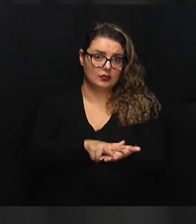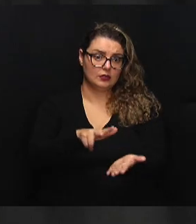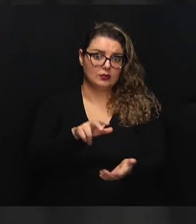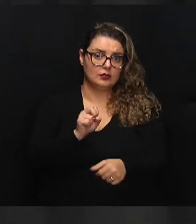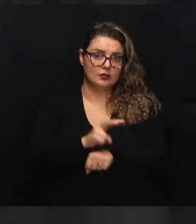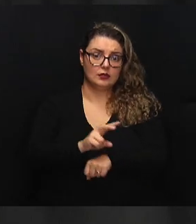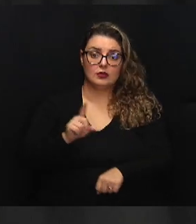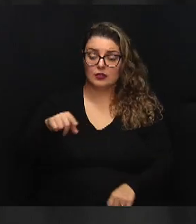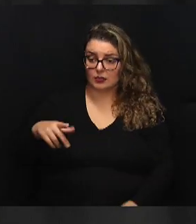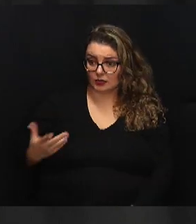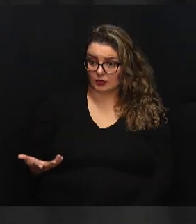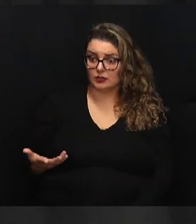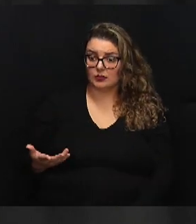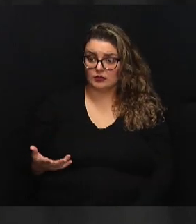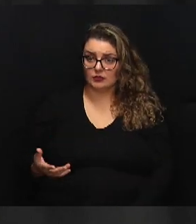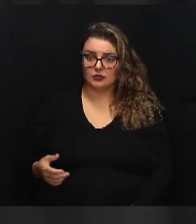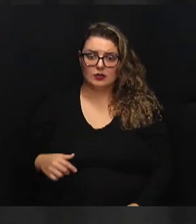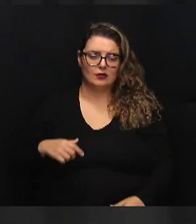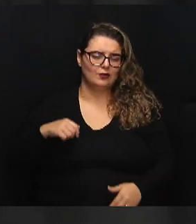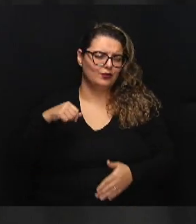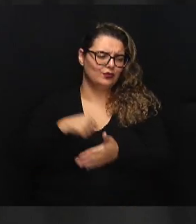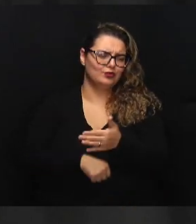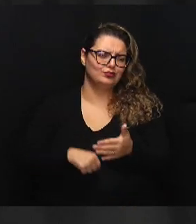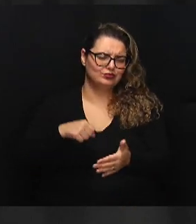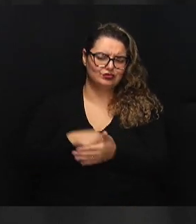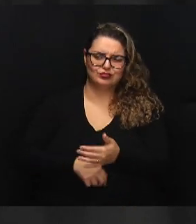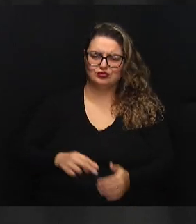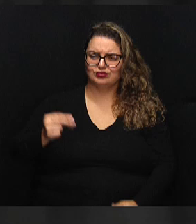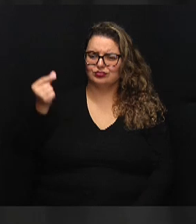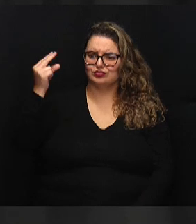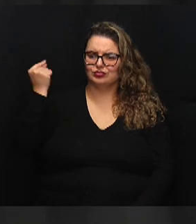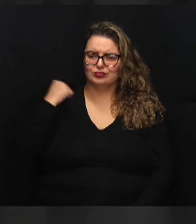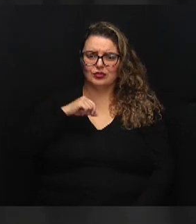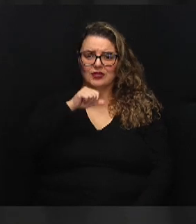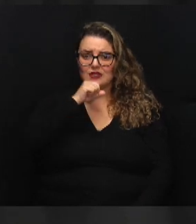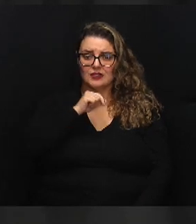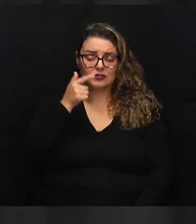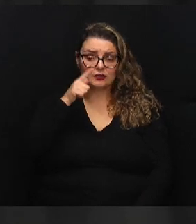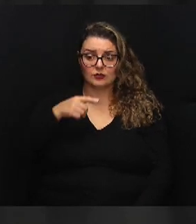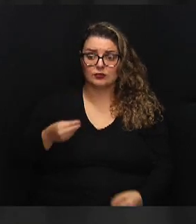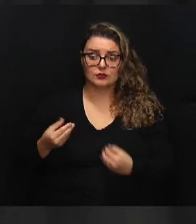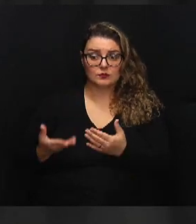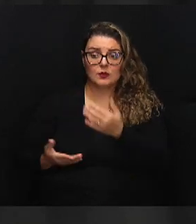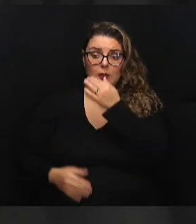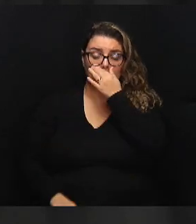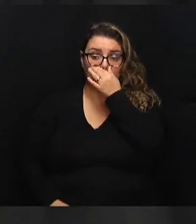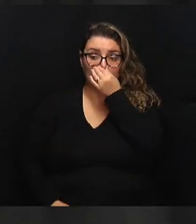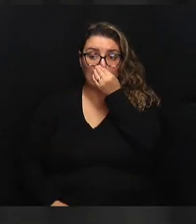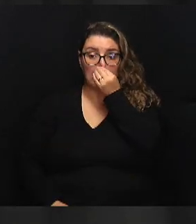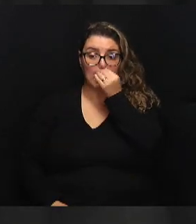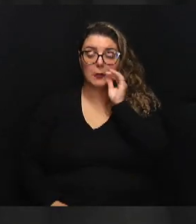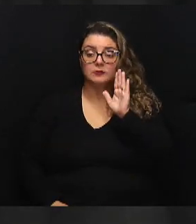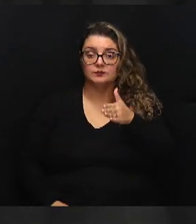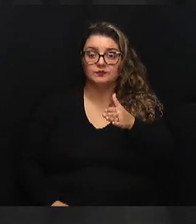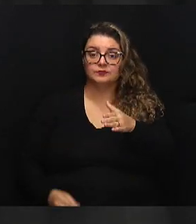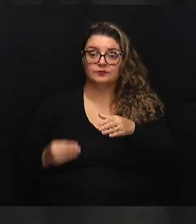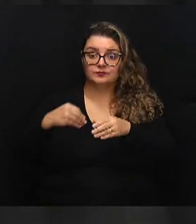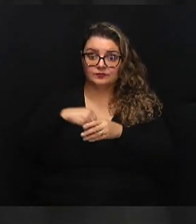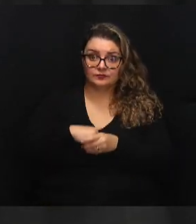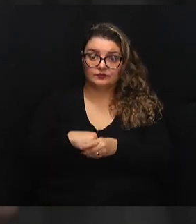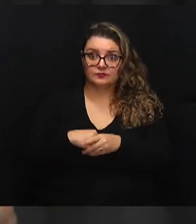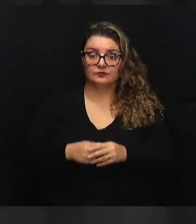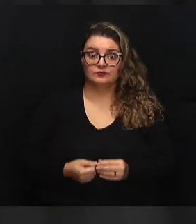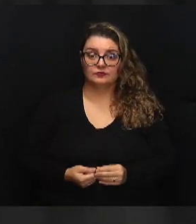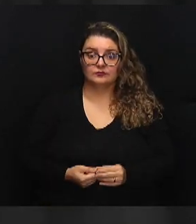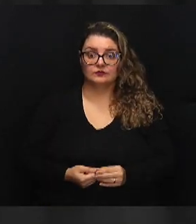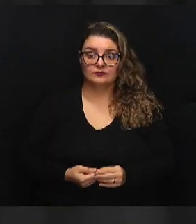cross regional, isso é uma briga antiga que nós travamos e a gente não conseguiu trazer. Mas ficou já gravado